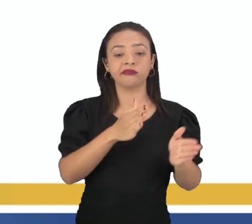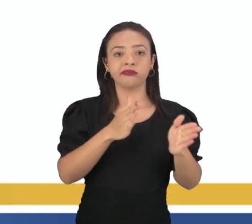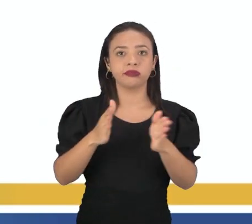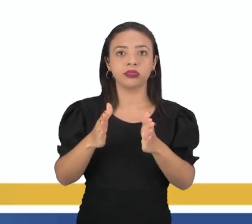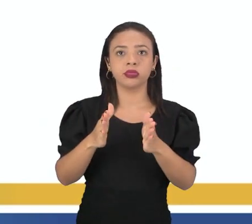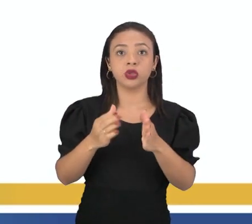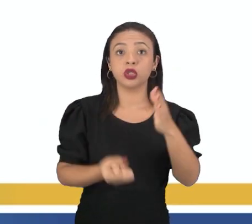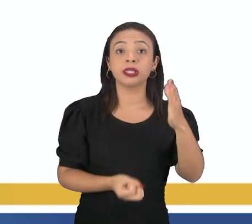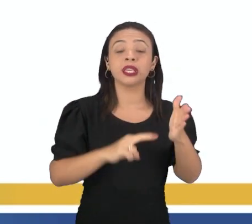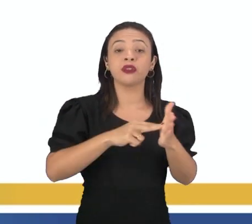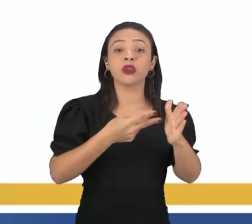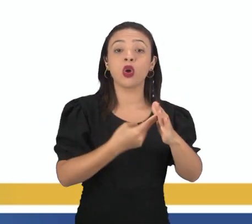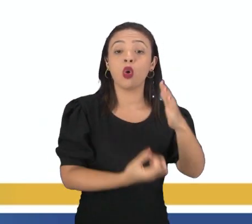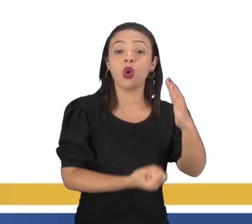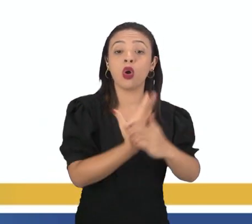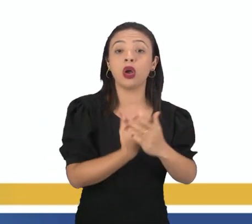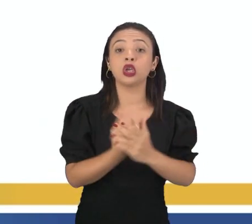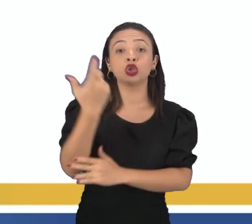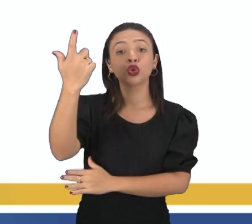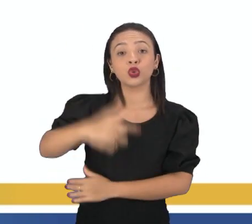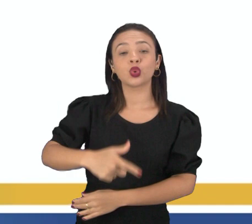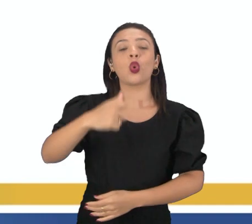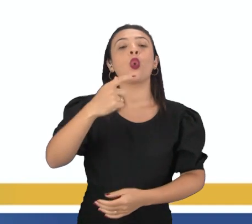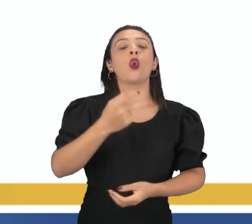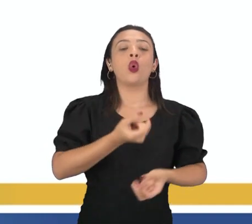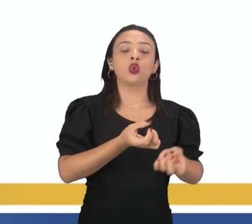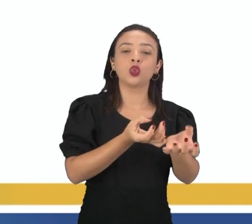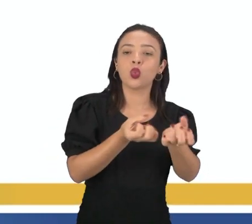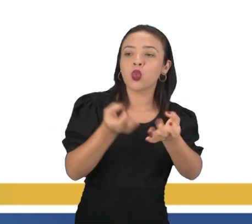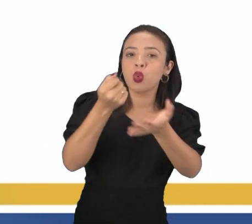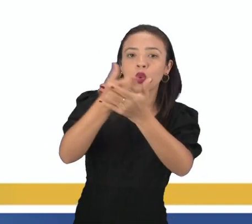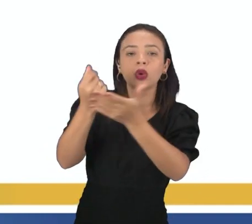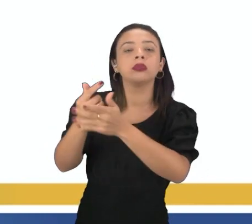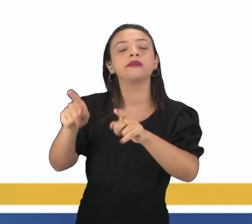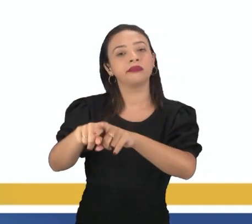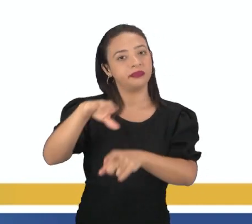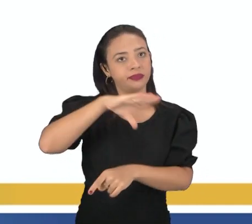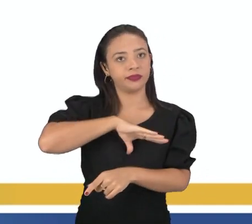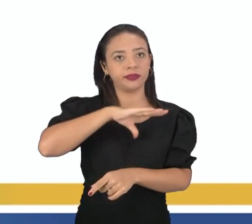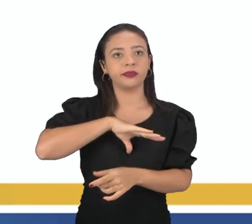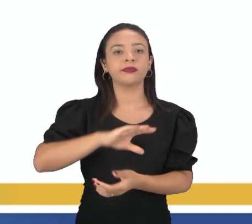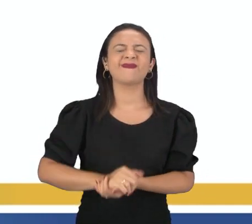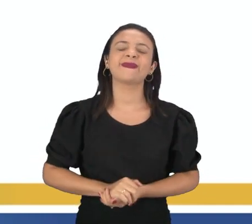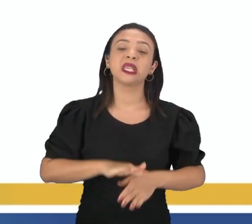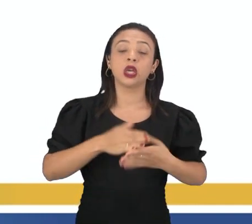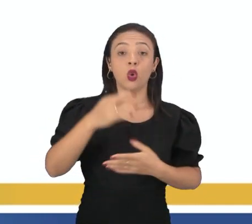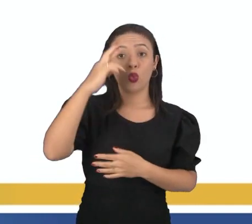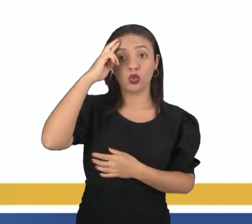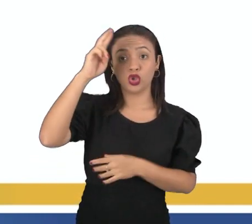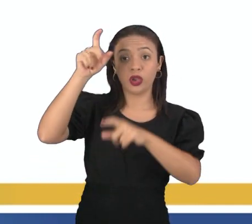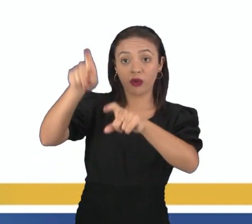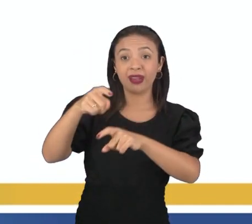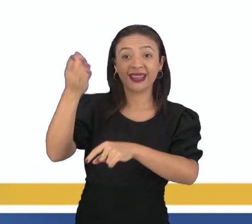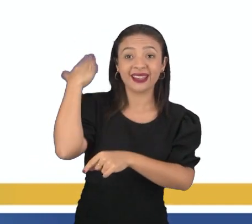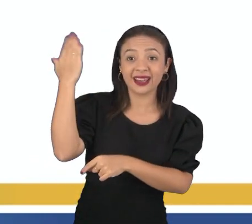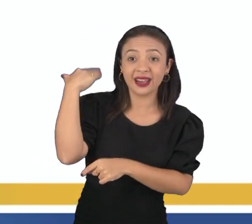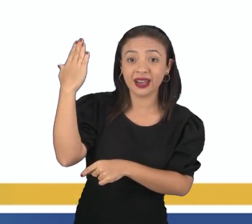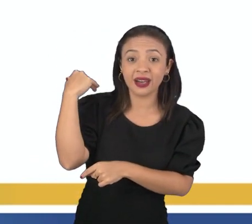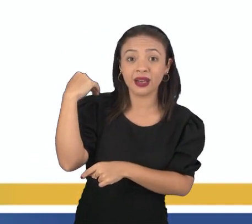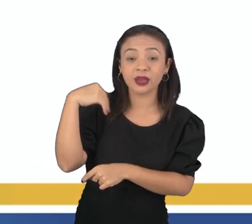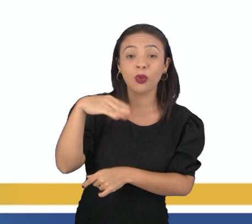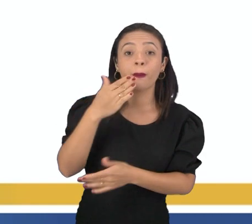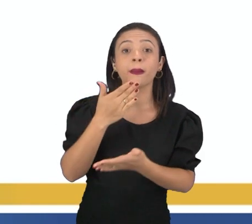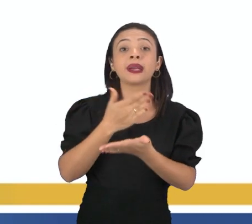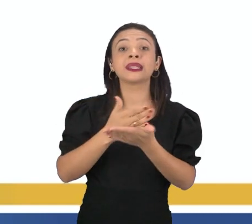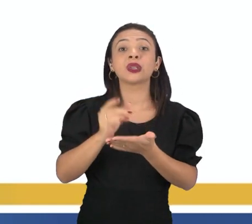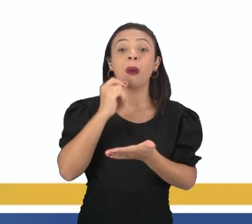como renascimento comercial e urbano. Diante disso, os senhores feudais, que possuíam poder na Idade Média, começaram a